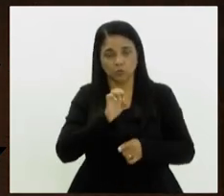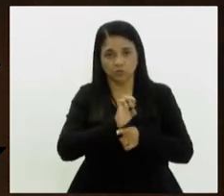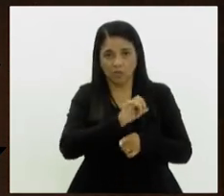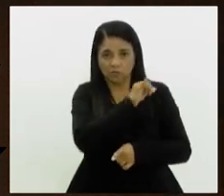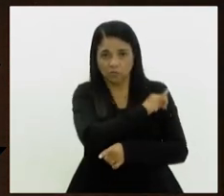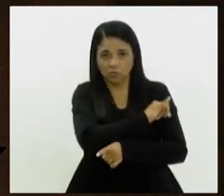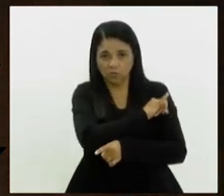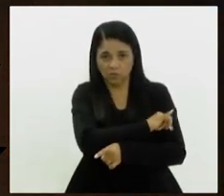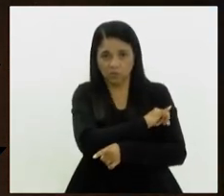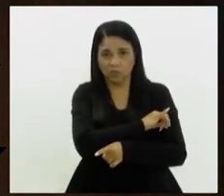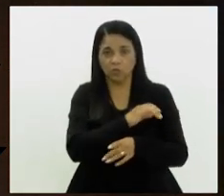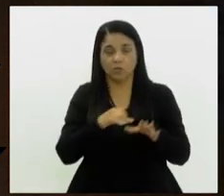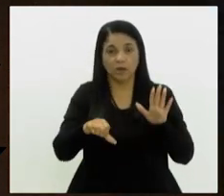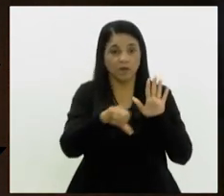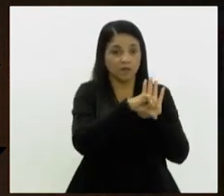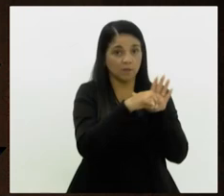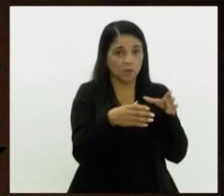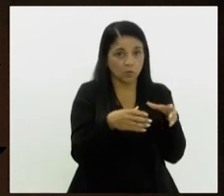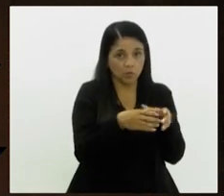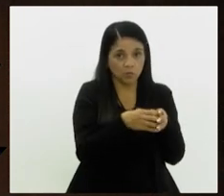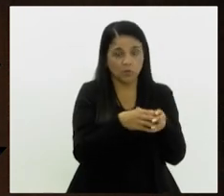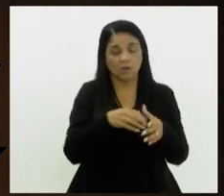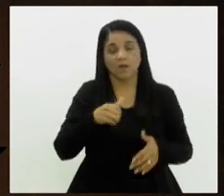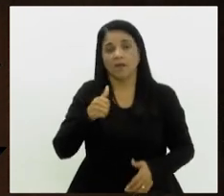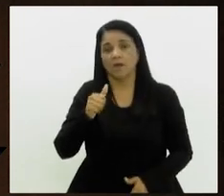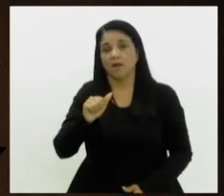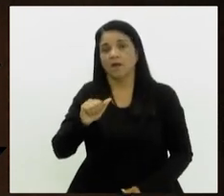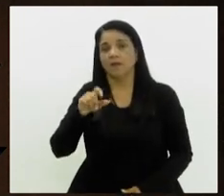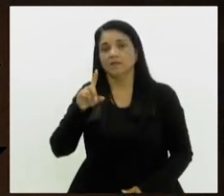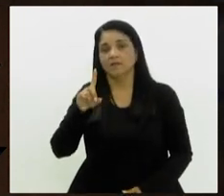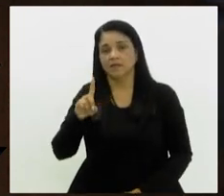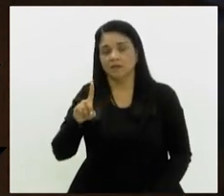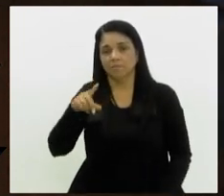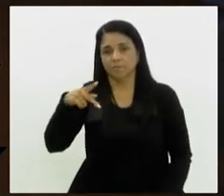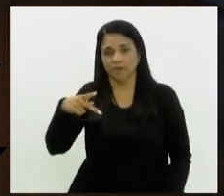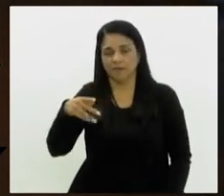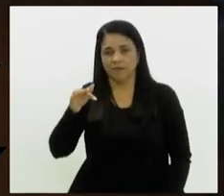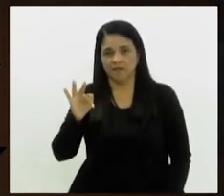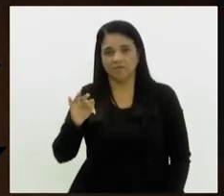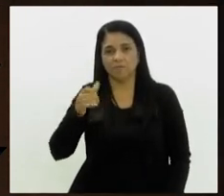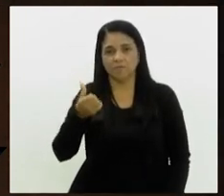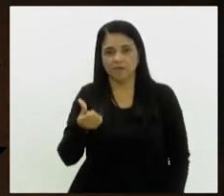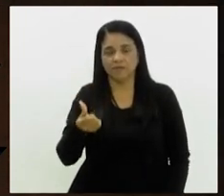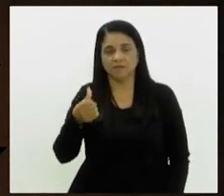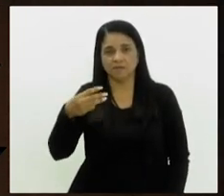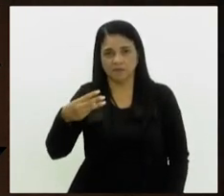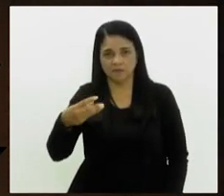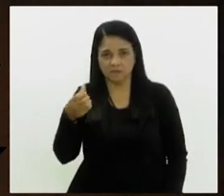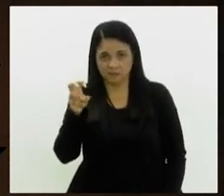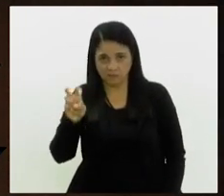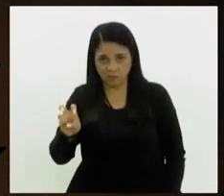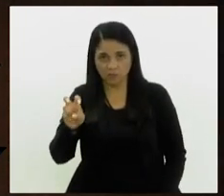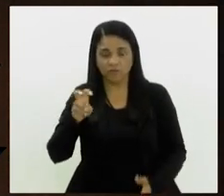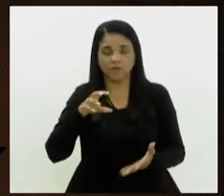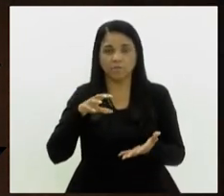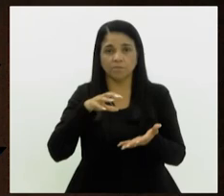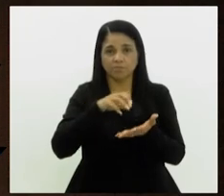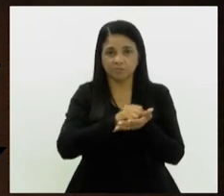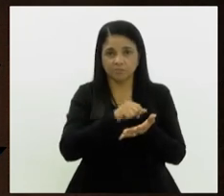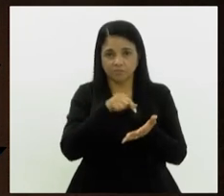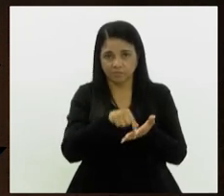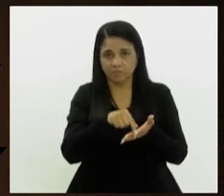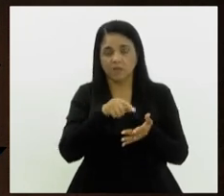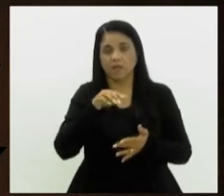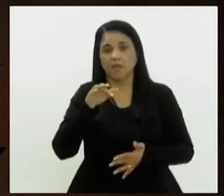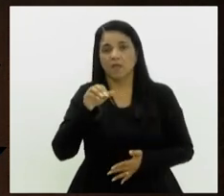diretamente sobre a ADPF 635, que foi protocolada no STF através